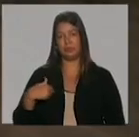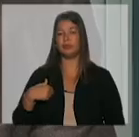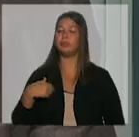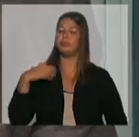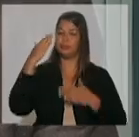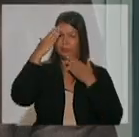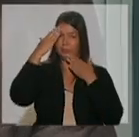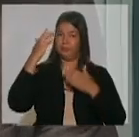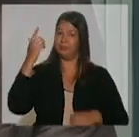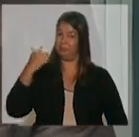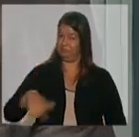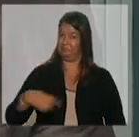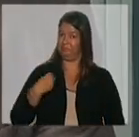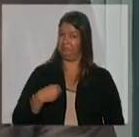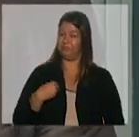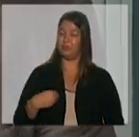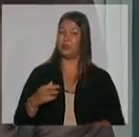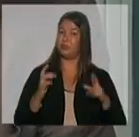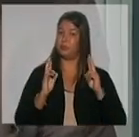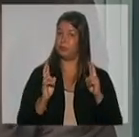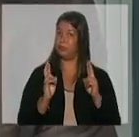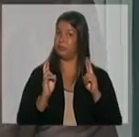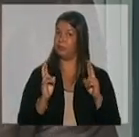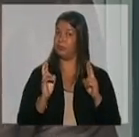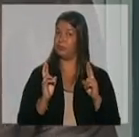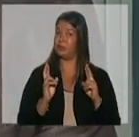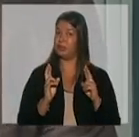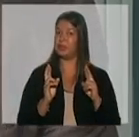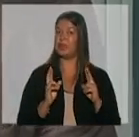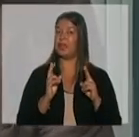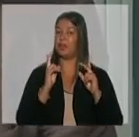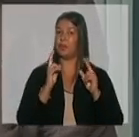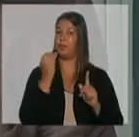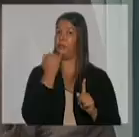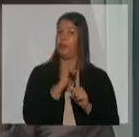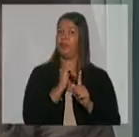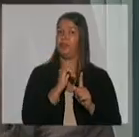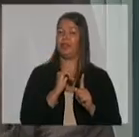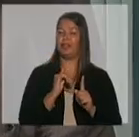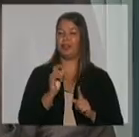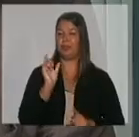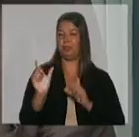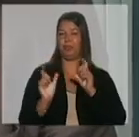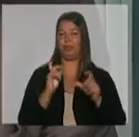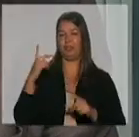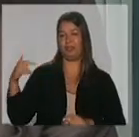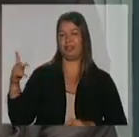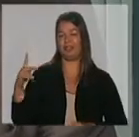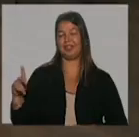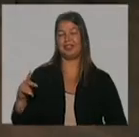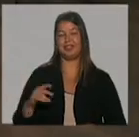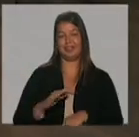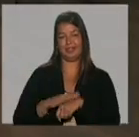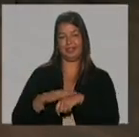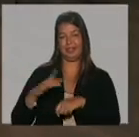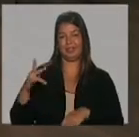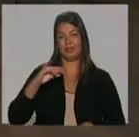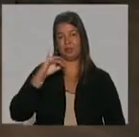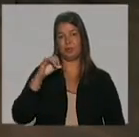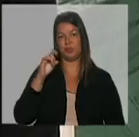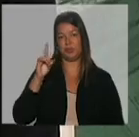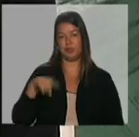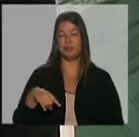que agradeço por mais uma participação e vamos torcer para que sejam proféticas as palavras do nosso querido José Mauro. Vamos